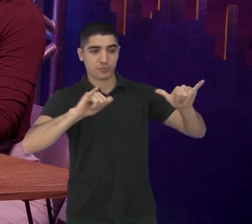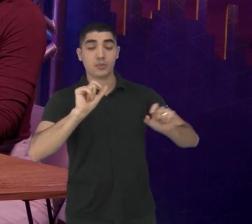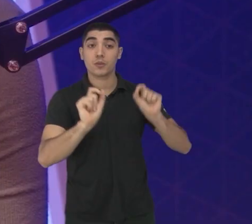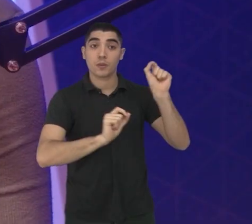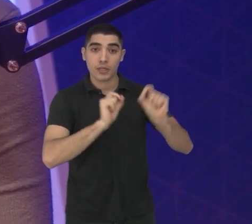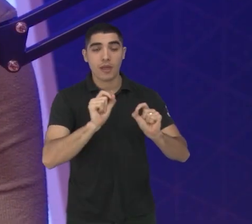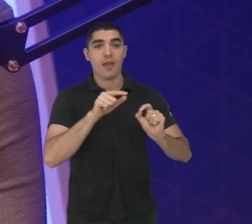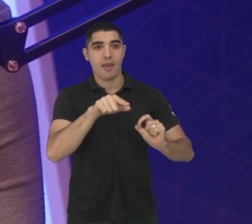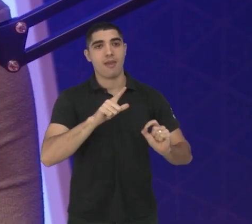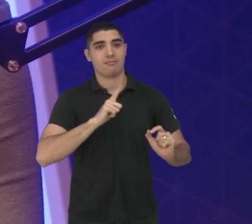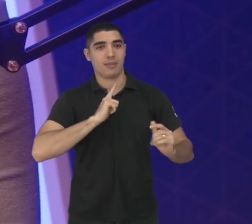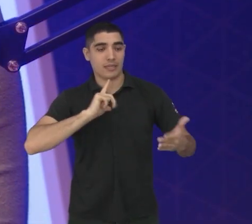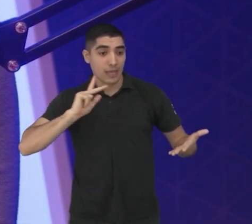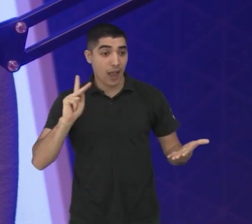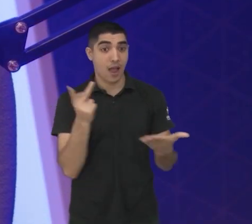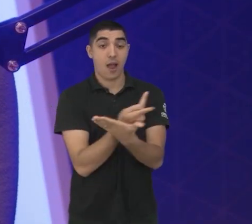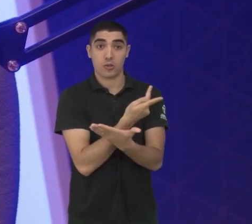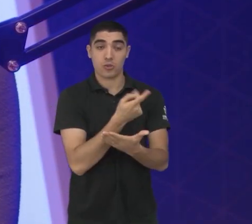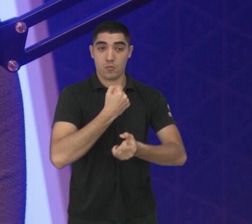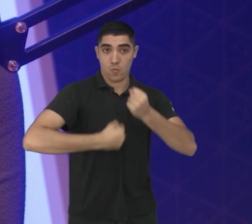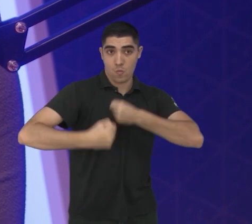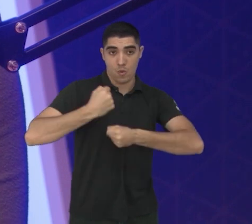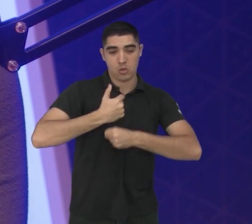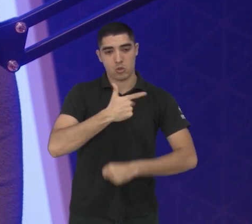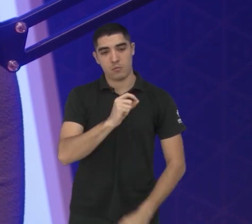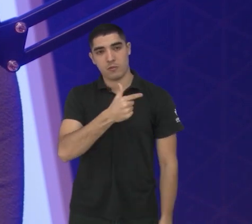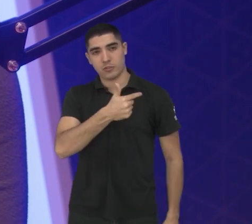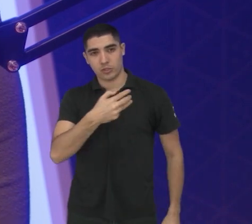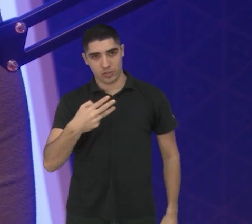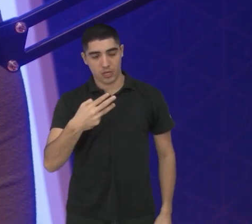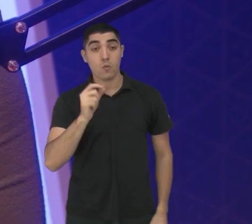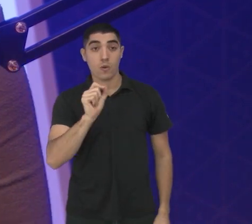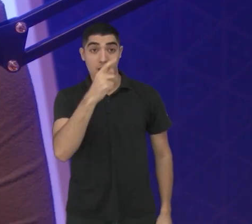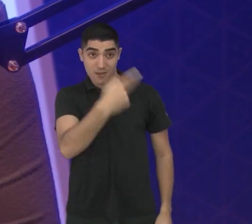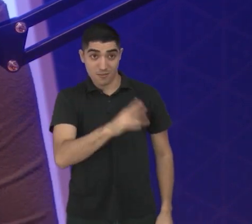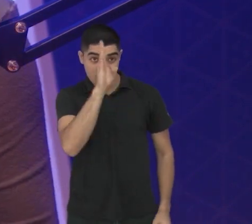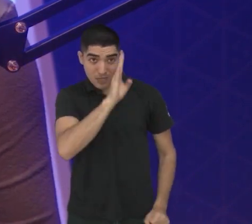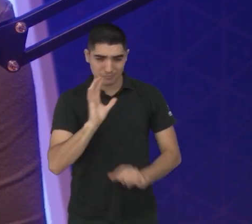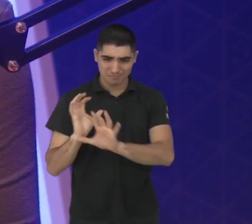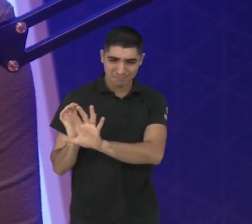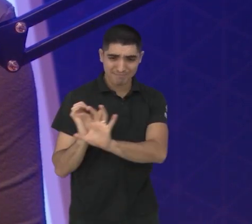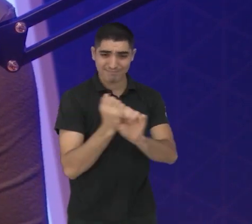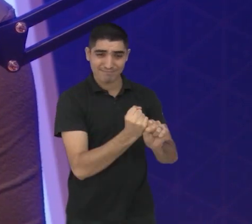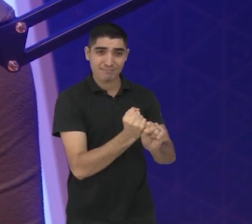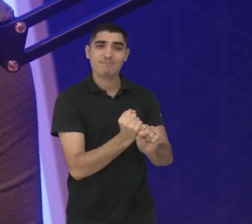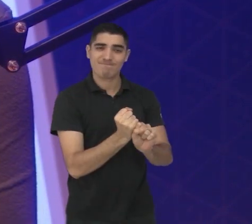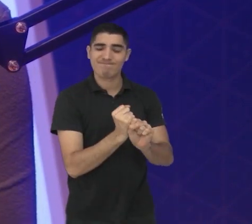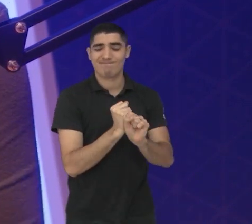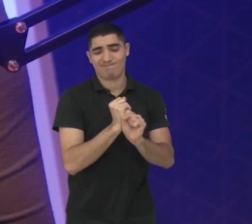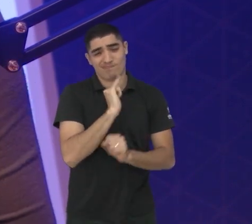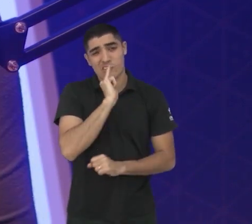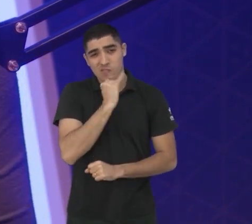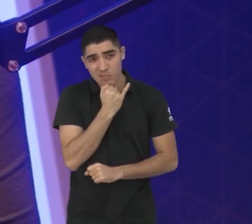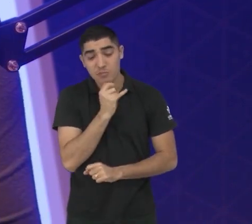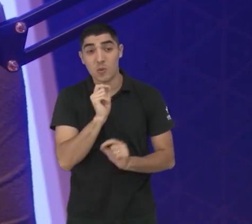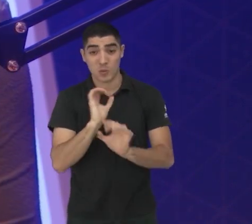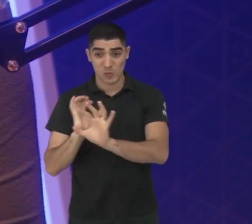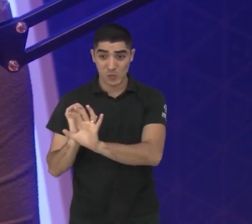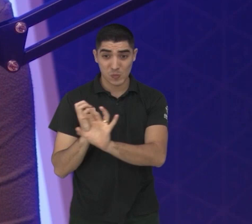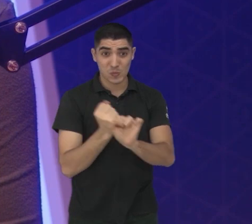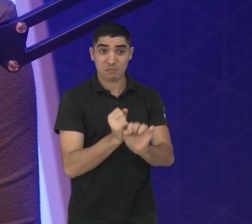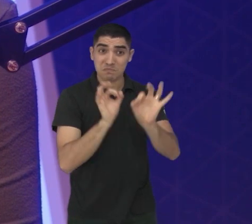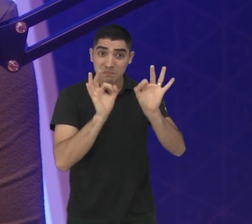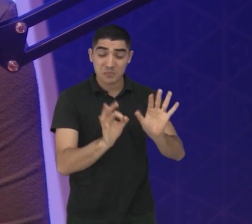que são referente a ocorrências que aconteceram no ano de 2023, que o Brasil registrou então um número, infelizmente,